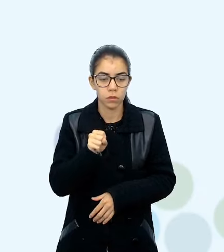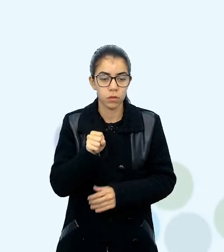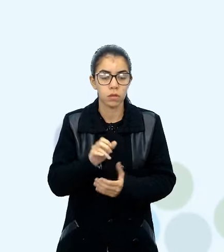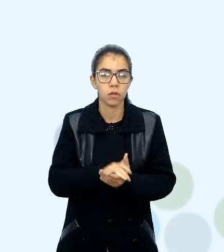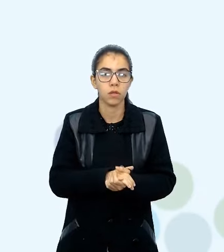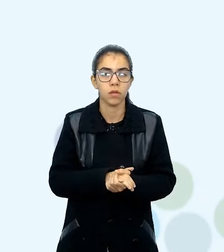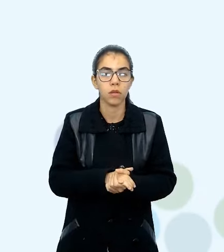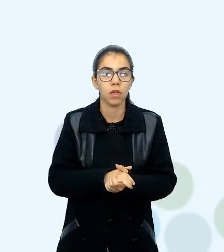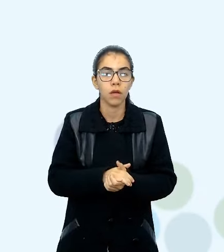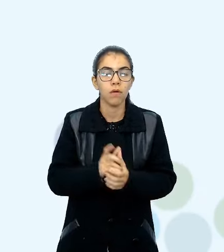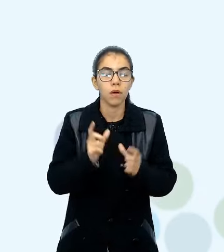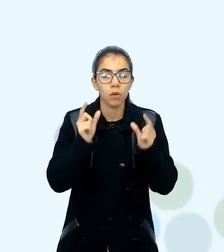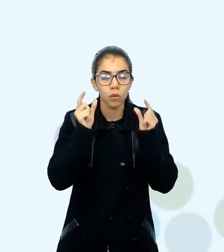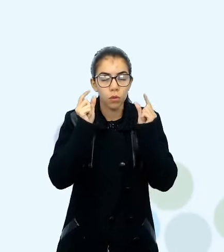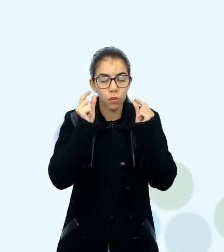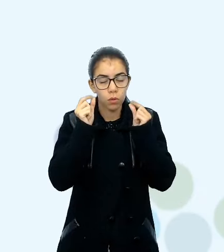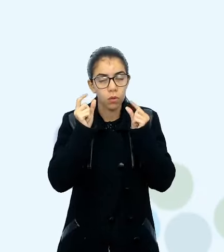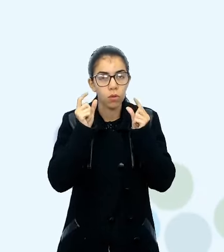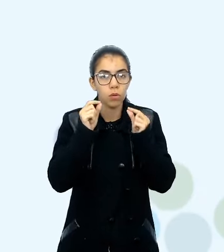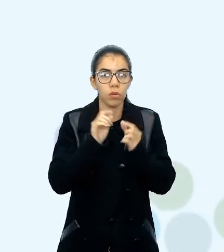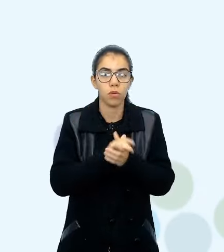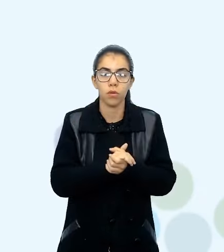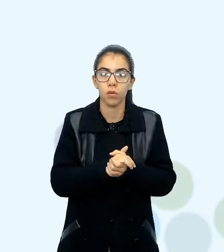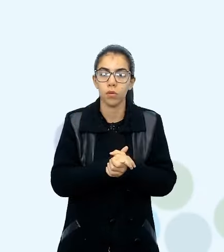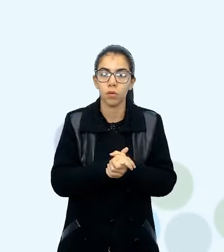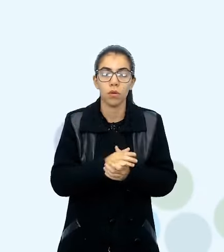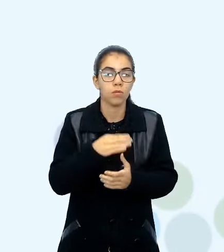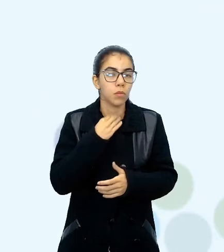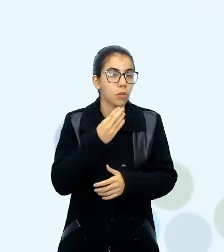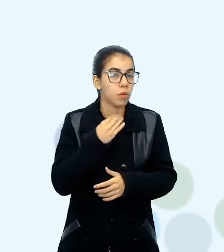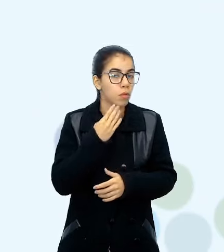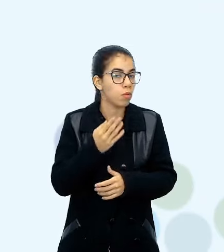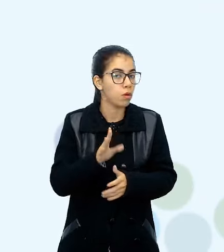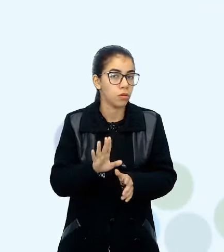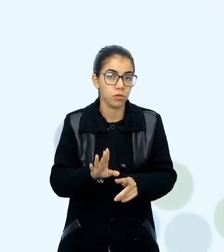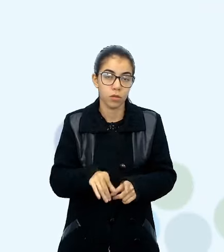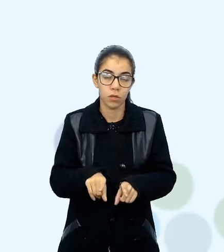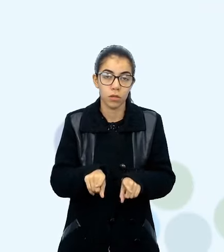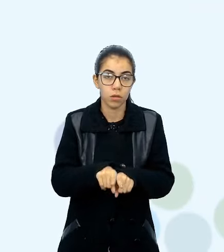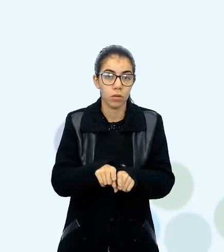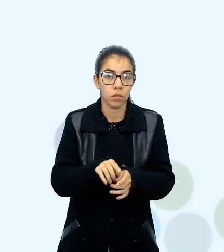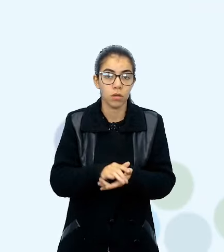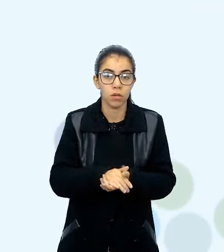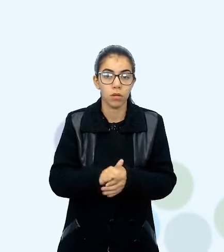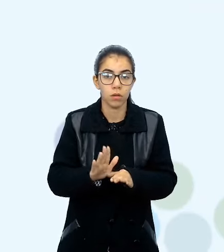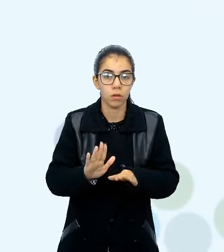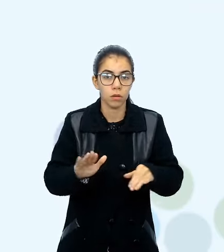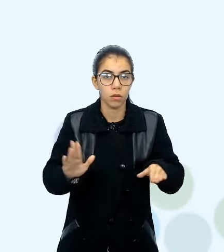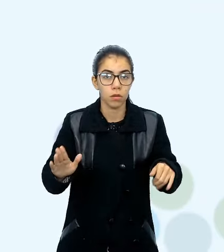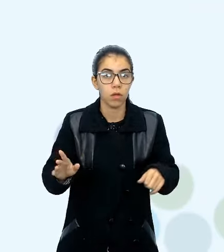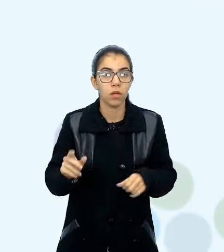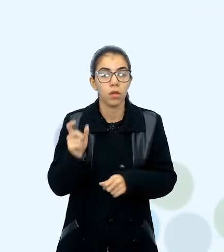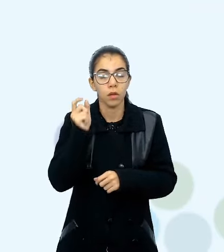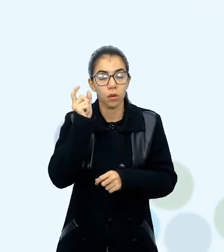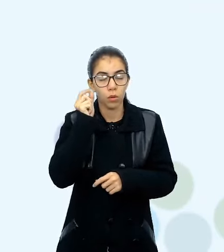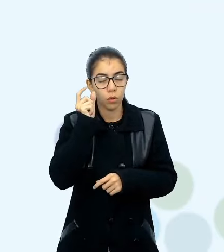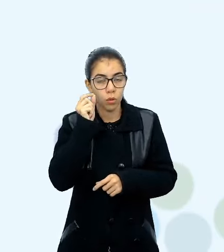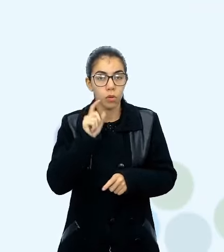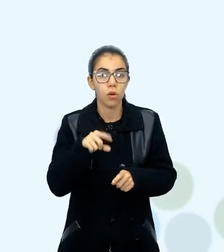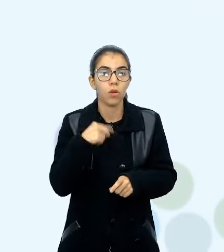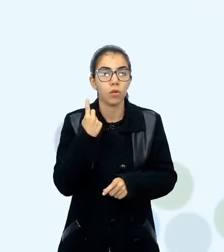estava sonolento, e eu falei, não adianta fazer uma avaliação com uma criança que está sonolenta. Nós temos